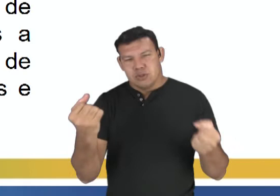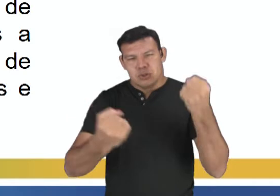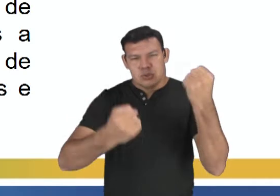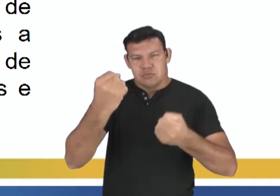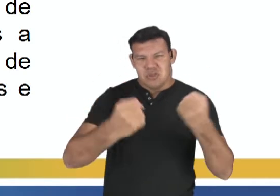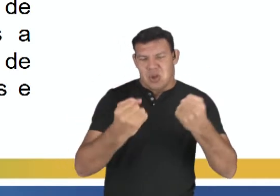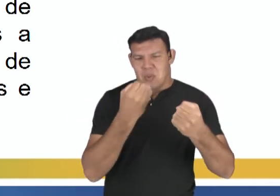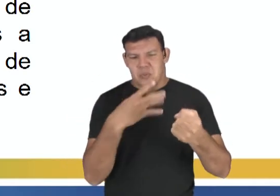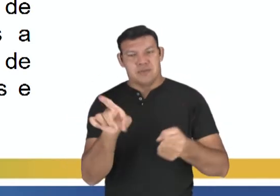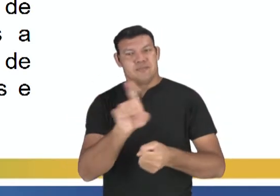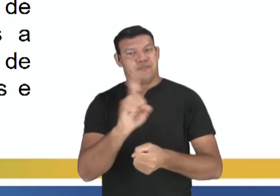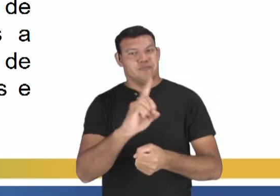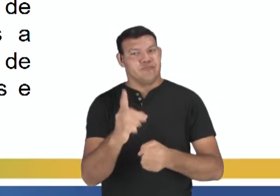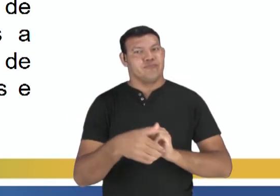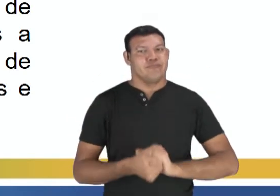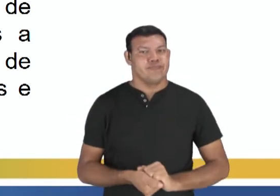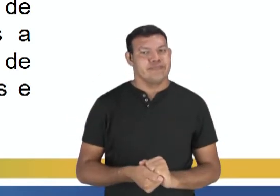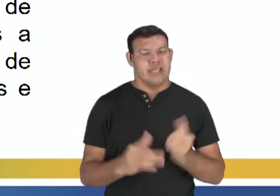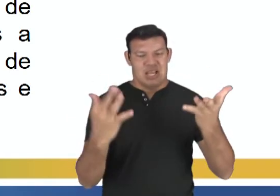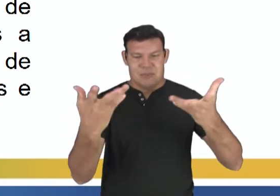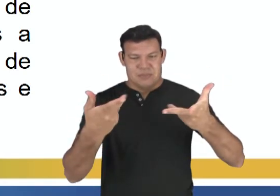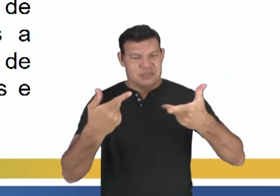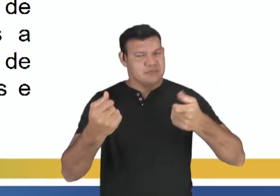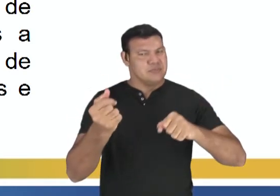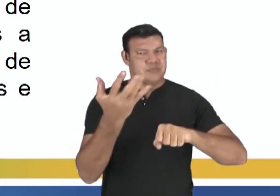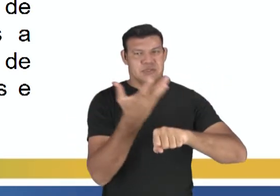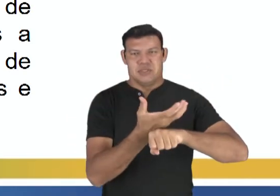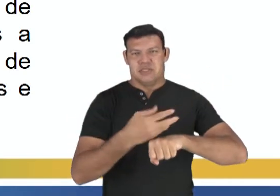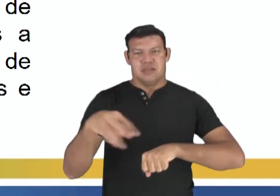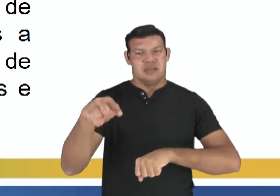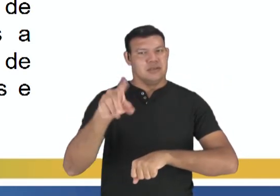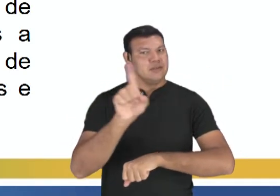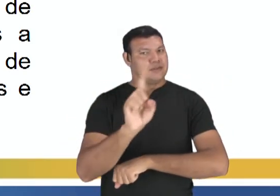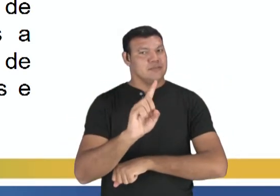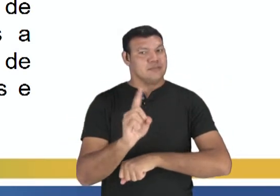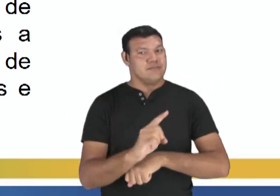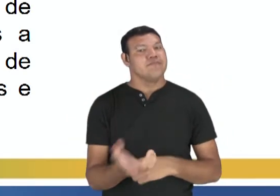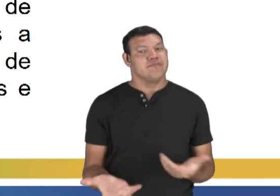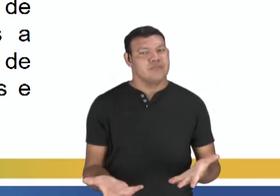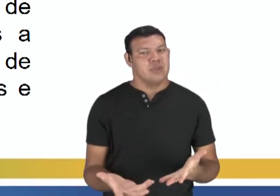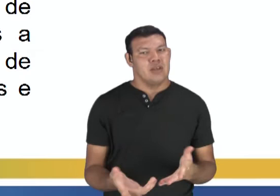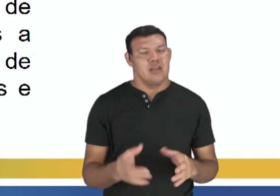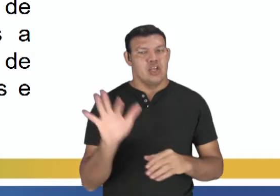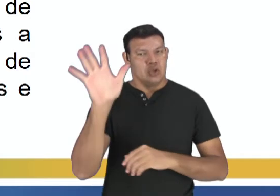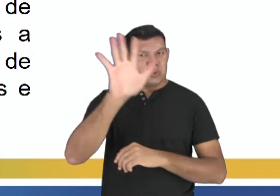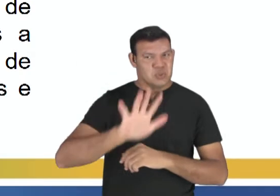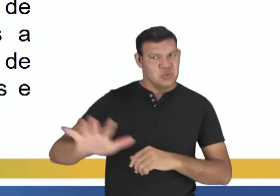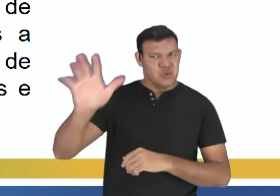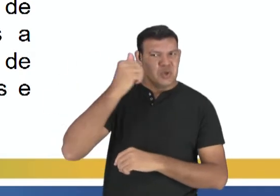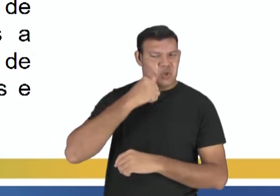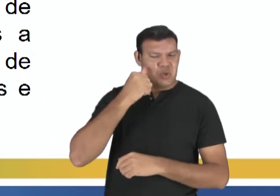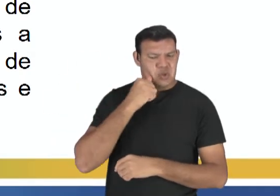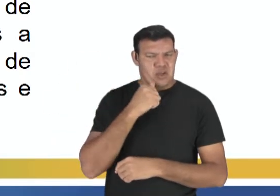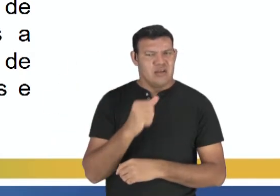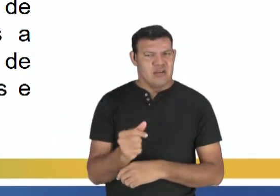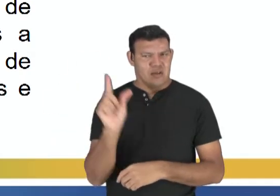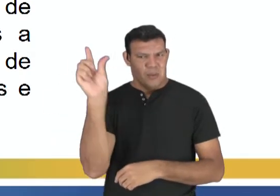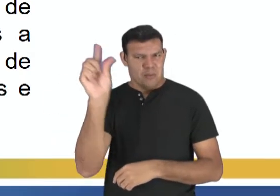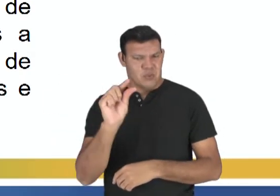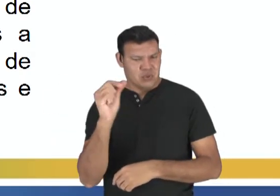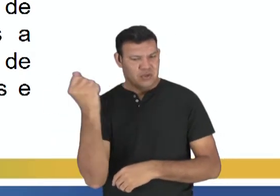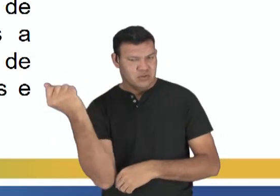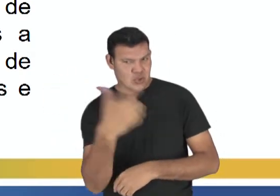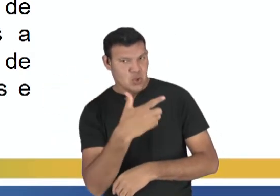de direção. Em última instância, não teriam habilidades matemáticas. Esse estereótipo de que mulheres são menos capazes do